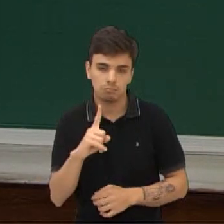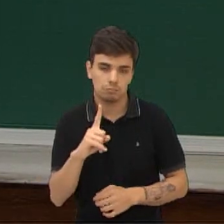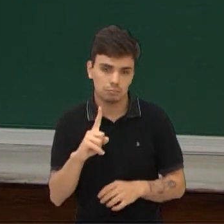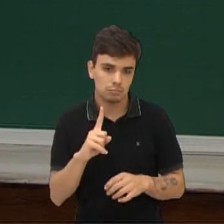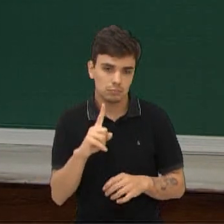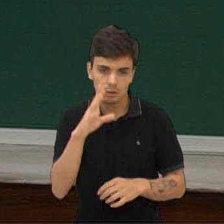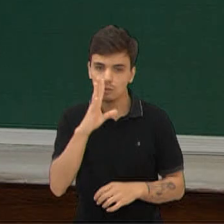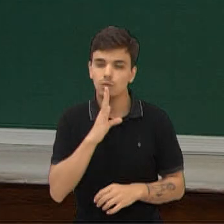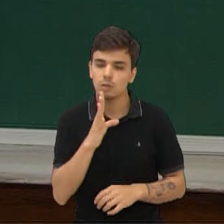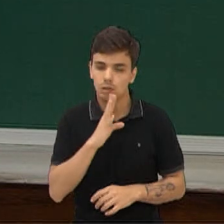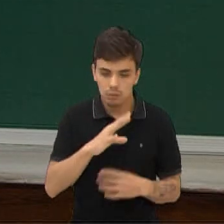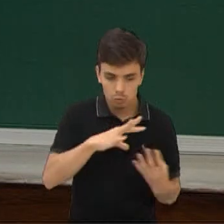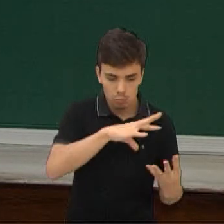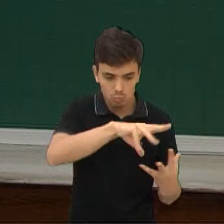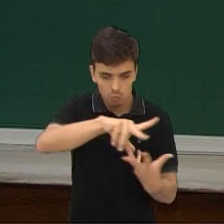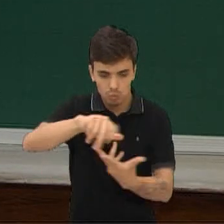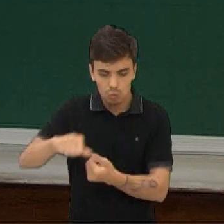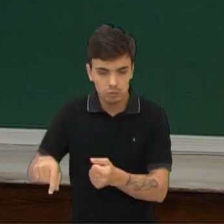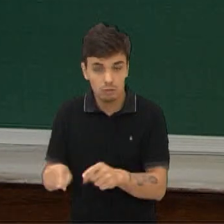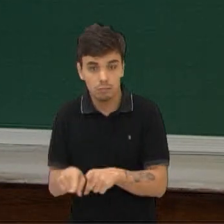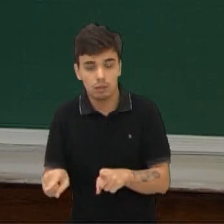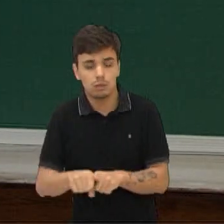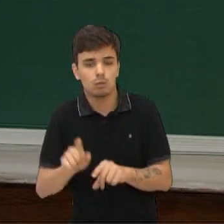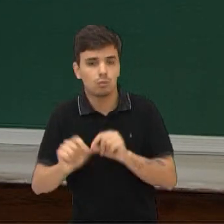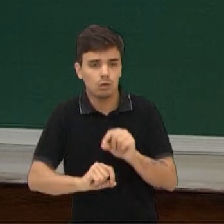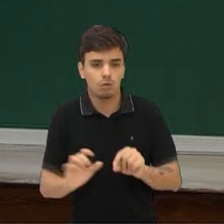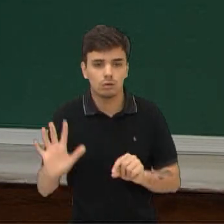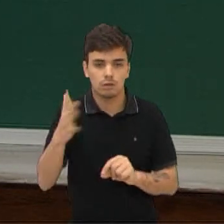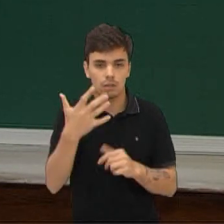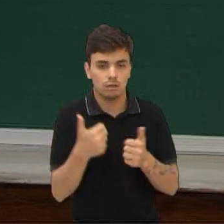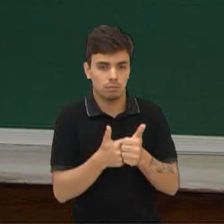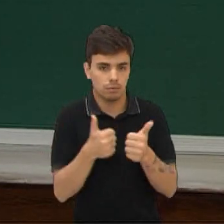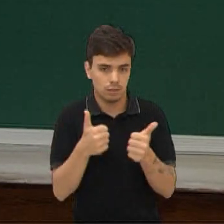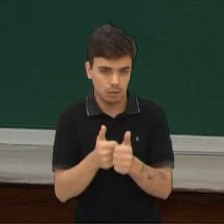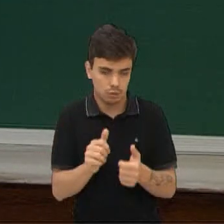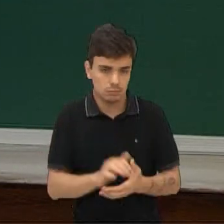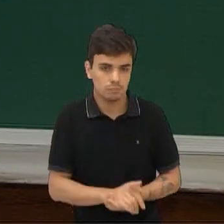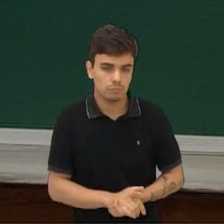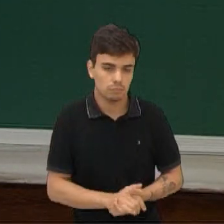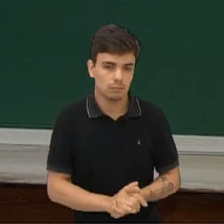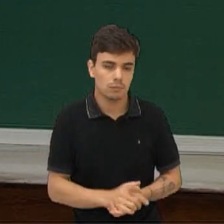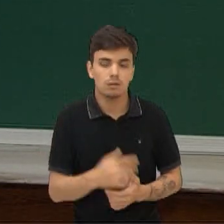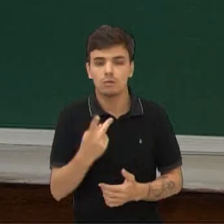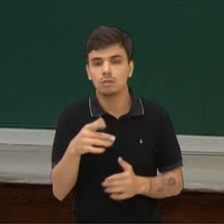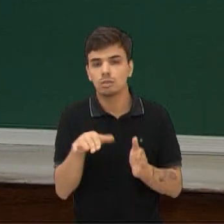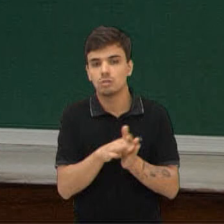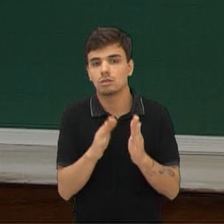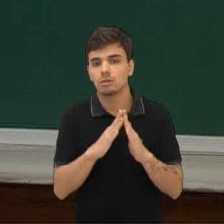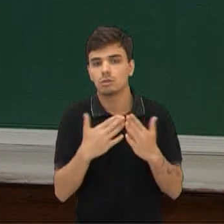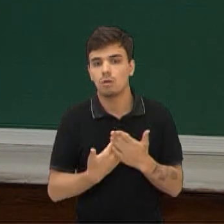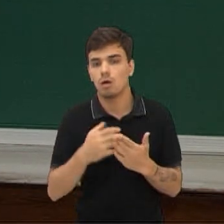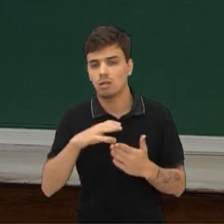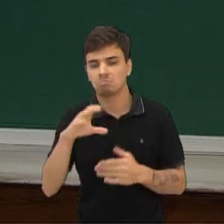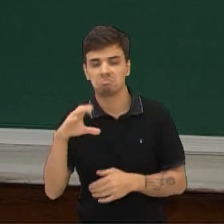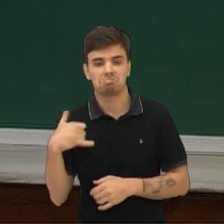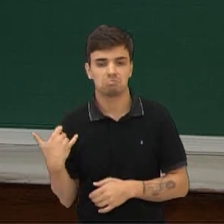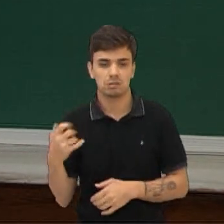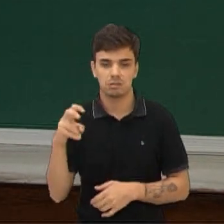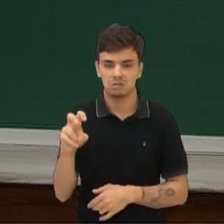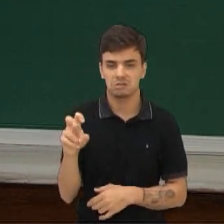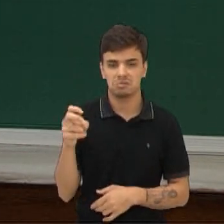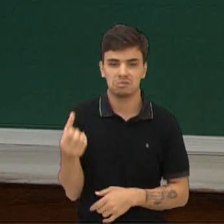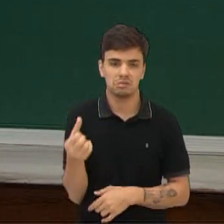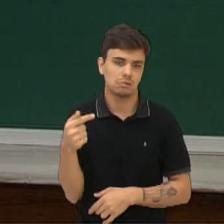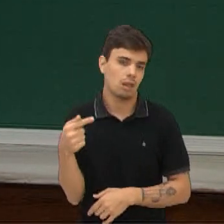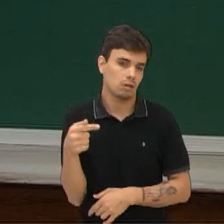já enxerga as coisas que estão acontecendo ao redor dela, né? Então, quando você chega na escola, seja com 4, 5, 6, 7